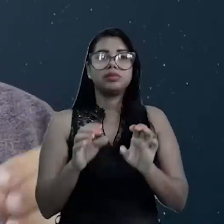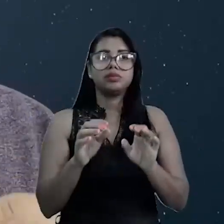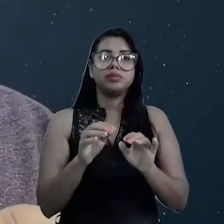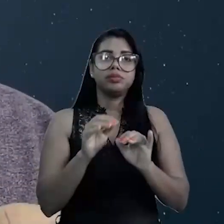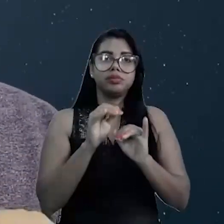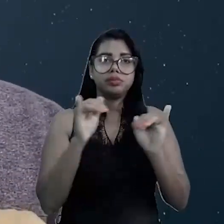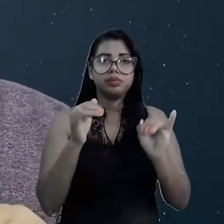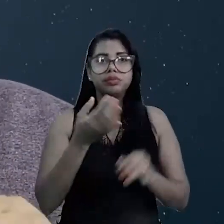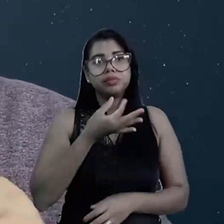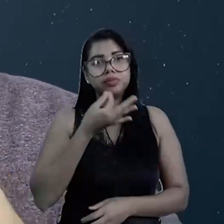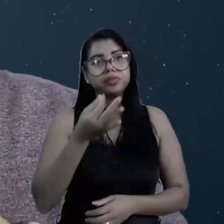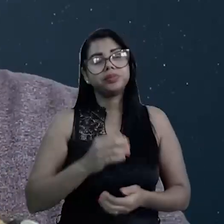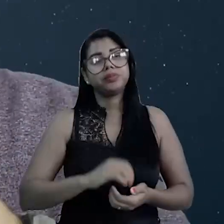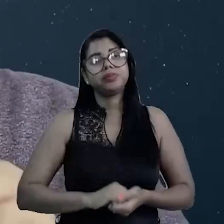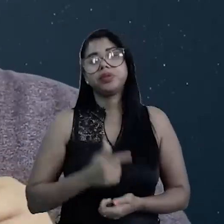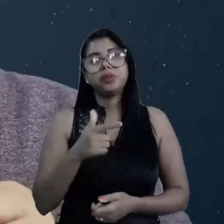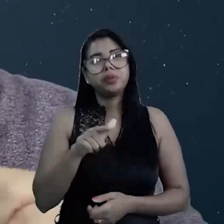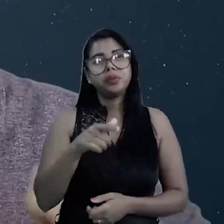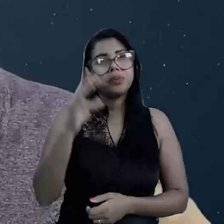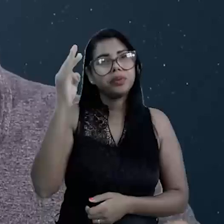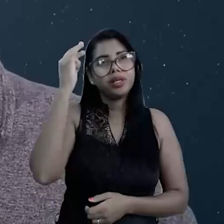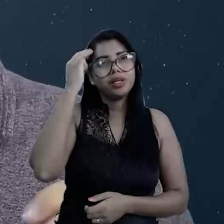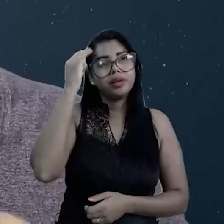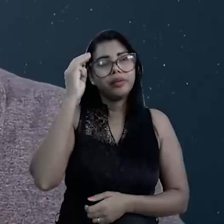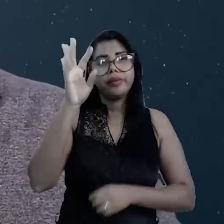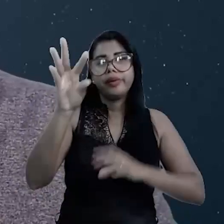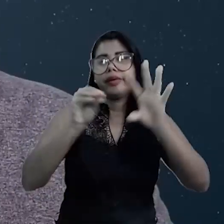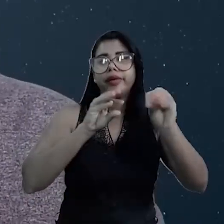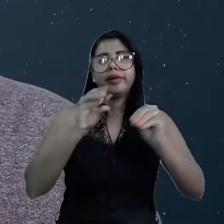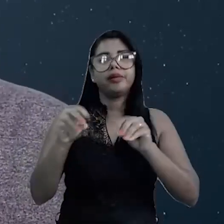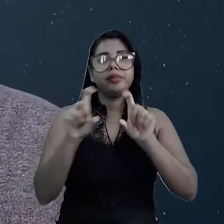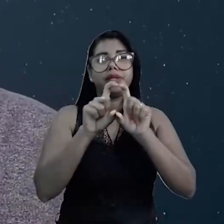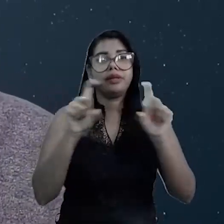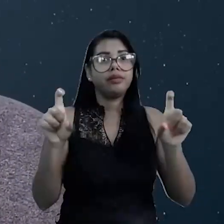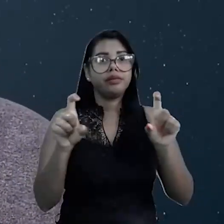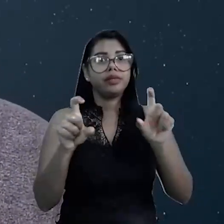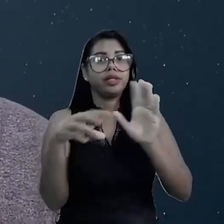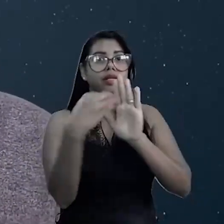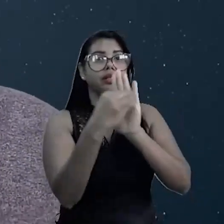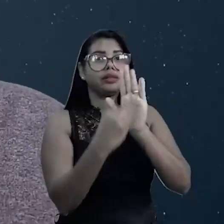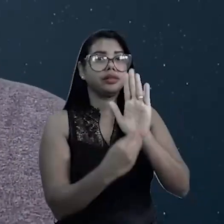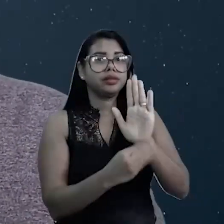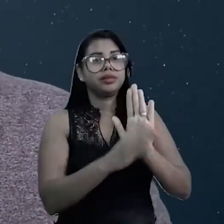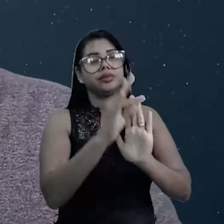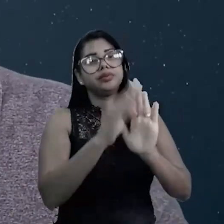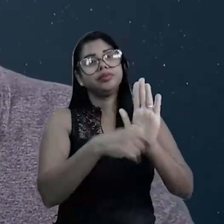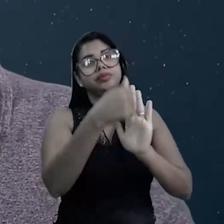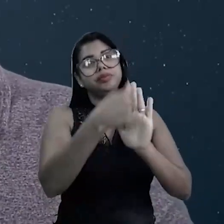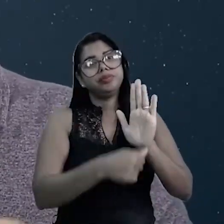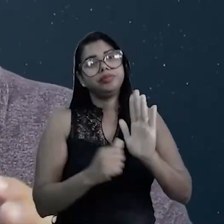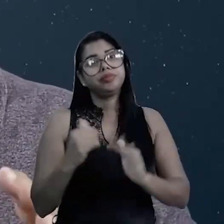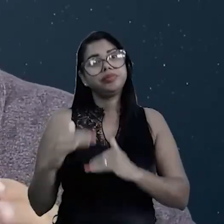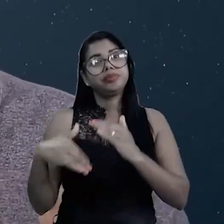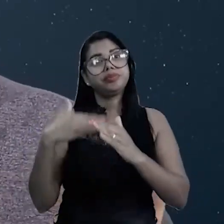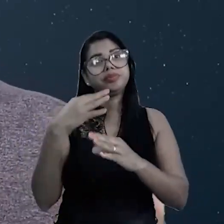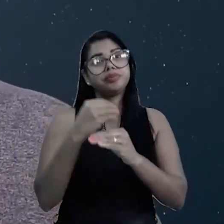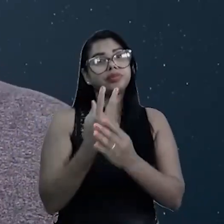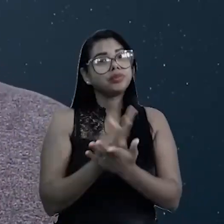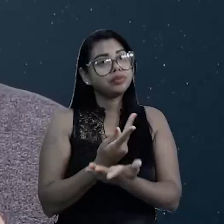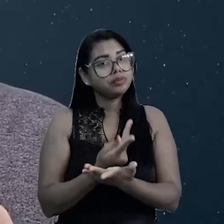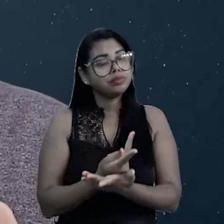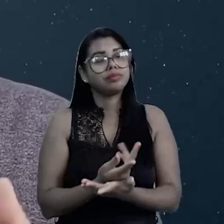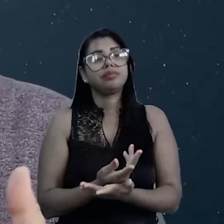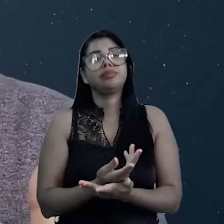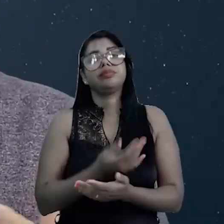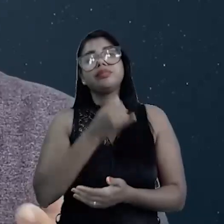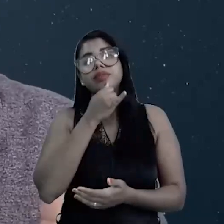decorar citações e pegar frases soltas e jogar lá no desenvolvimento e nem dizer assim, não, eu fiz uma